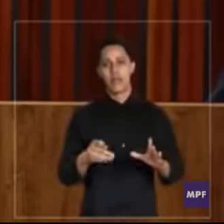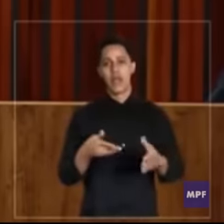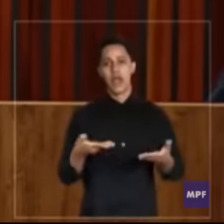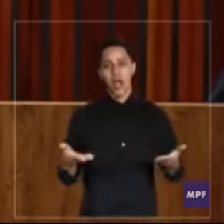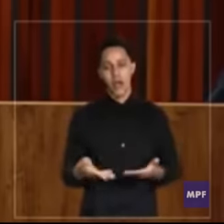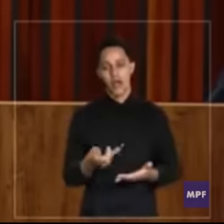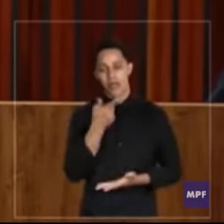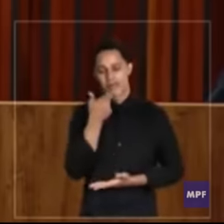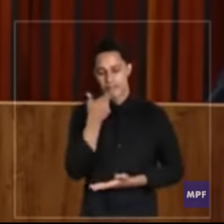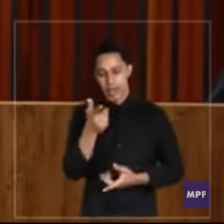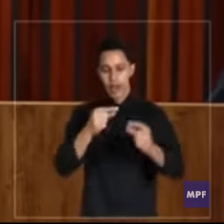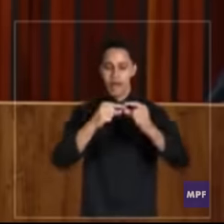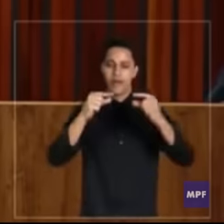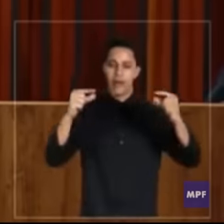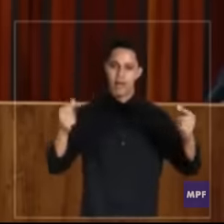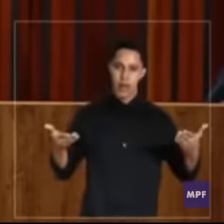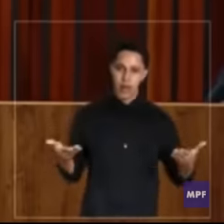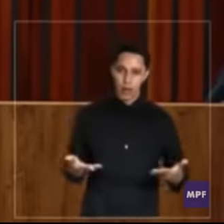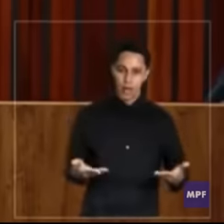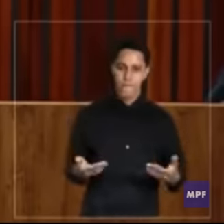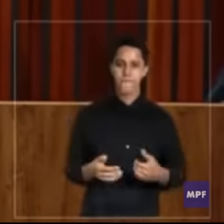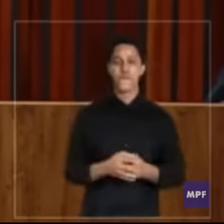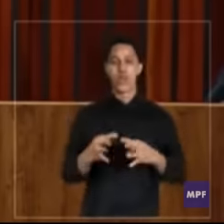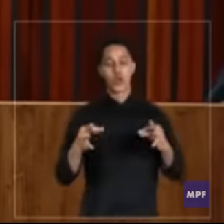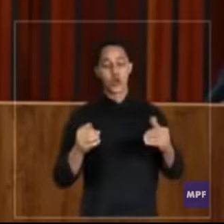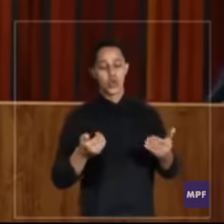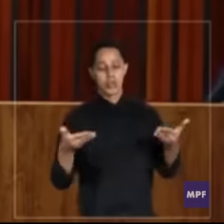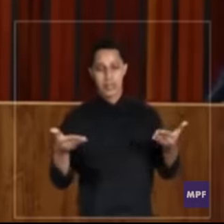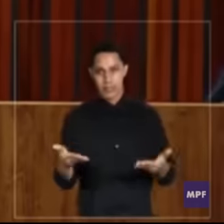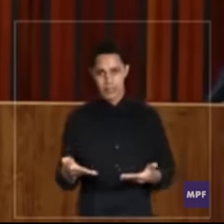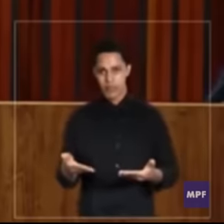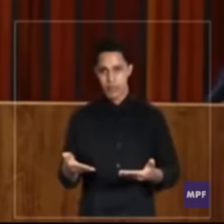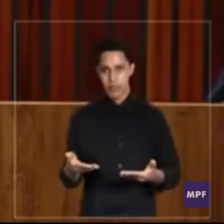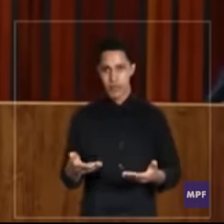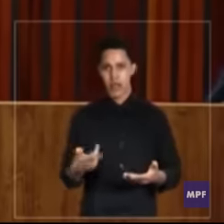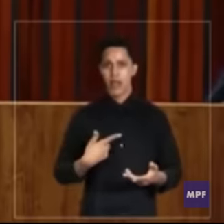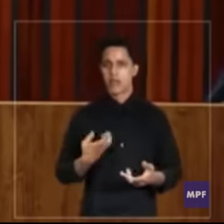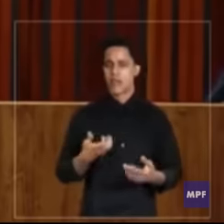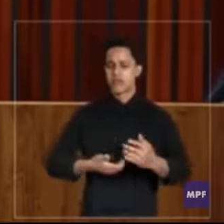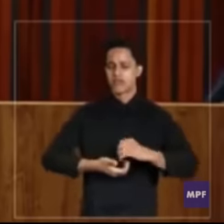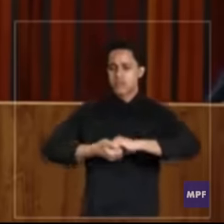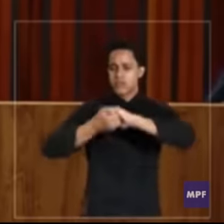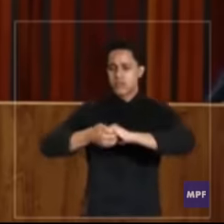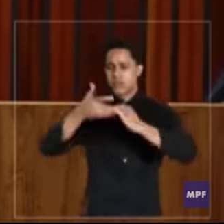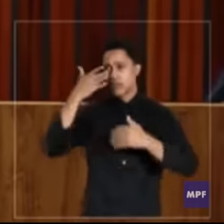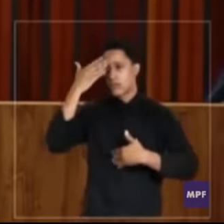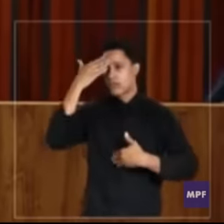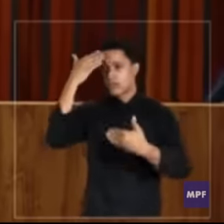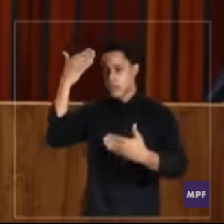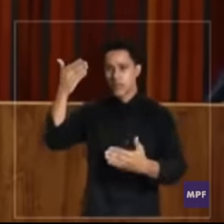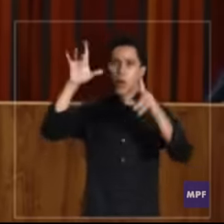tenente coronel Mauro narrou na sua delação premiada aí ele que a ex-primeira Dama